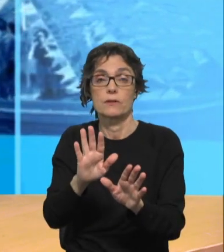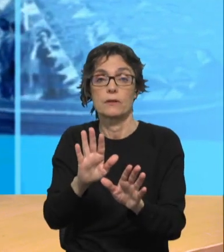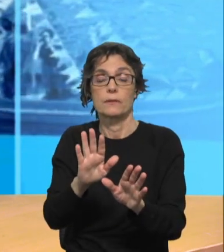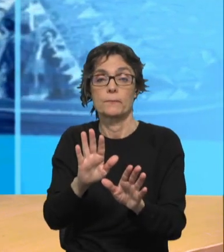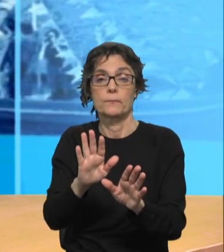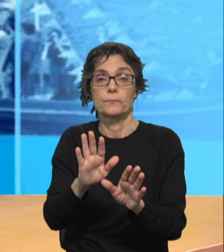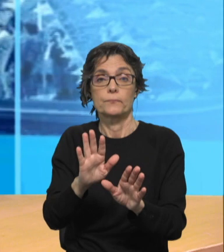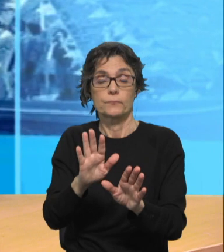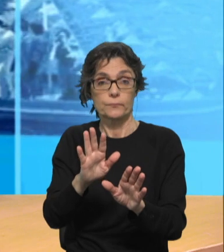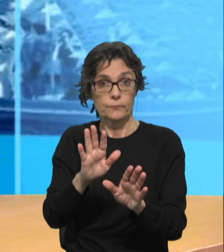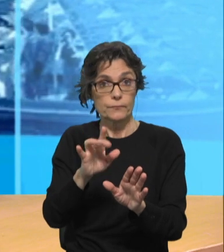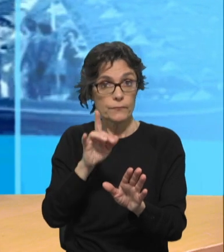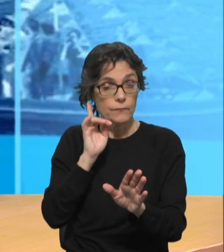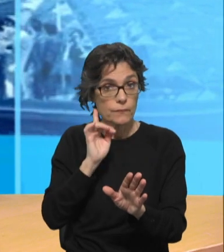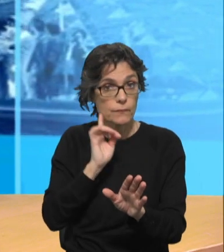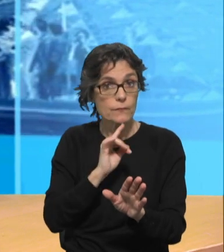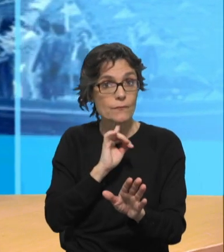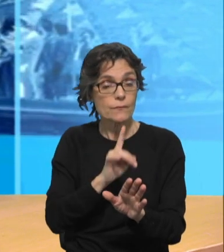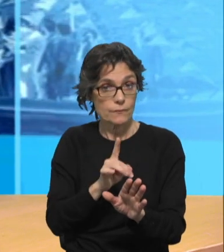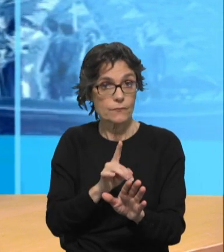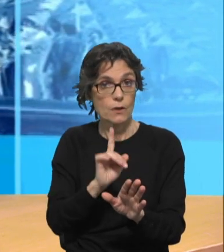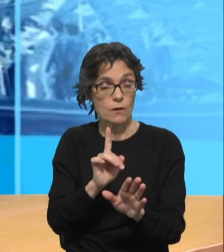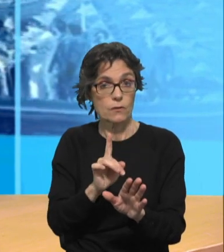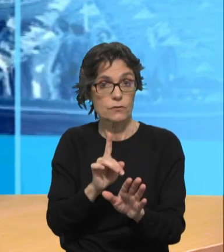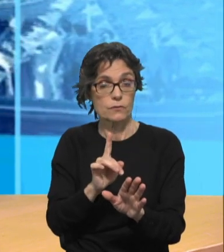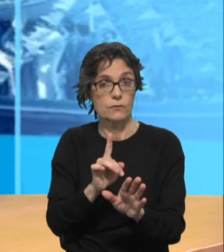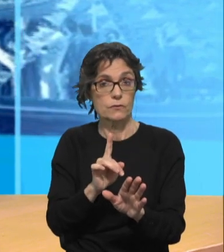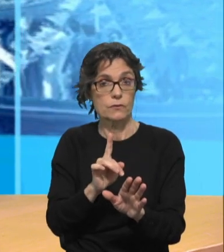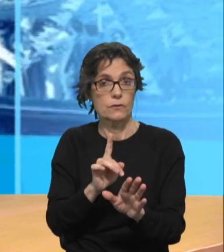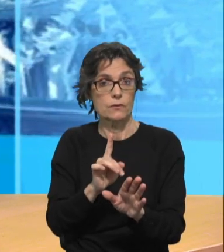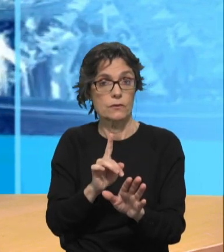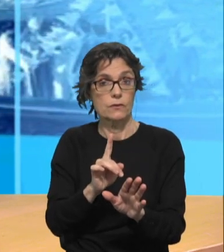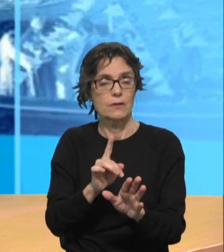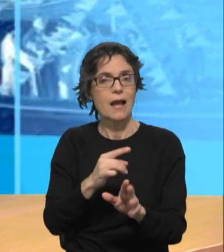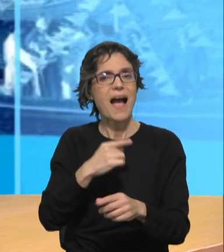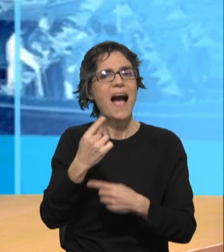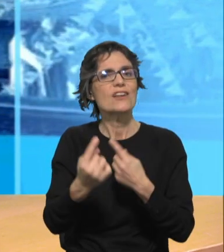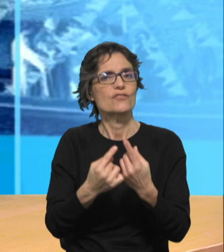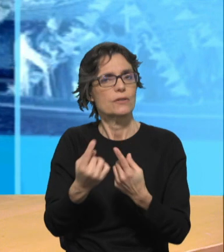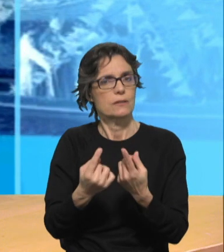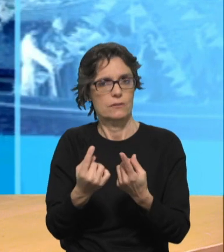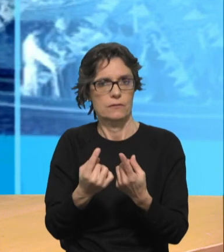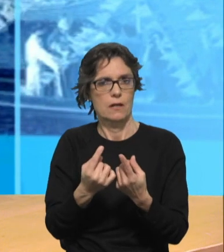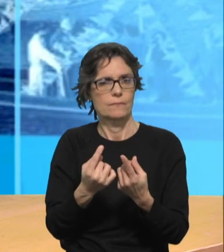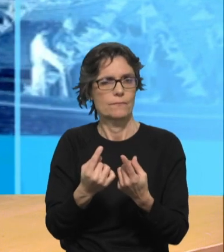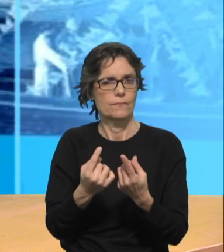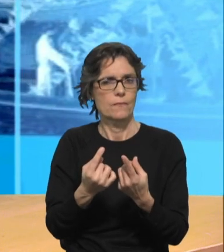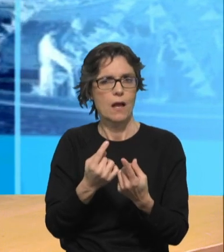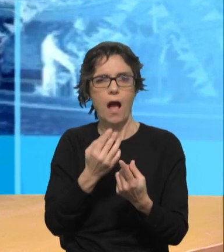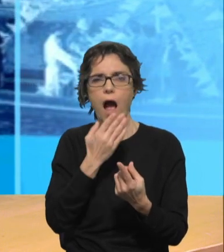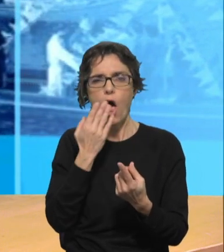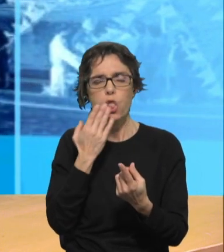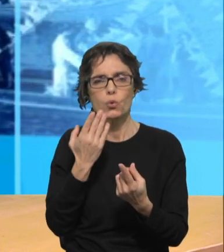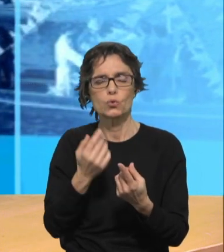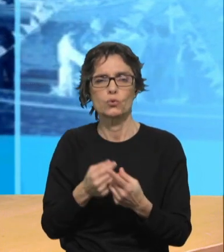isto vem piorando, uma certa desresponsabilização. Parece que o aluno olha